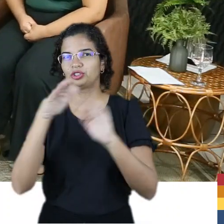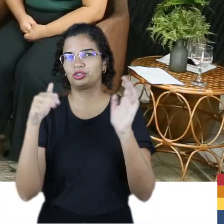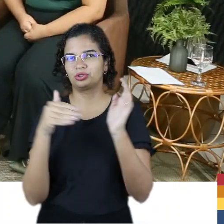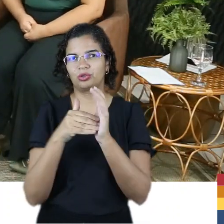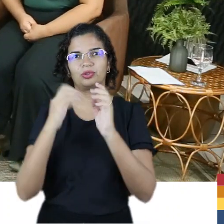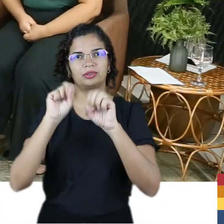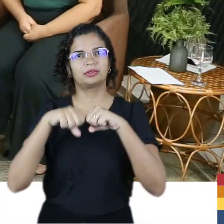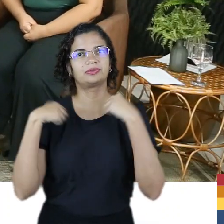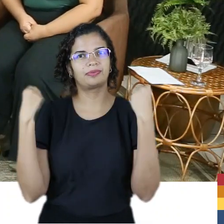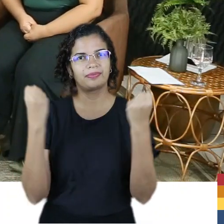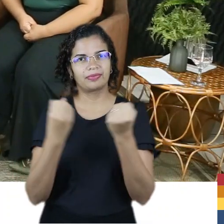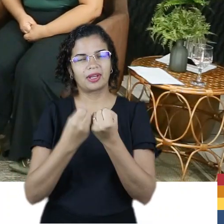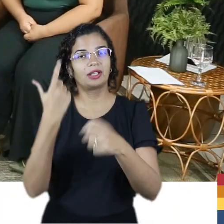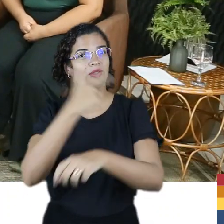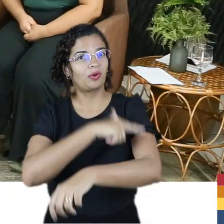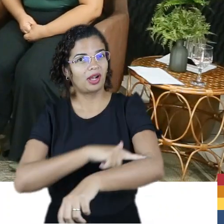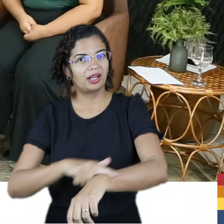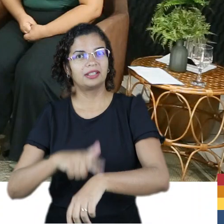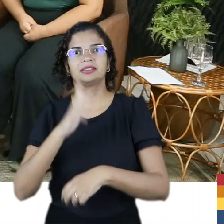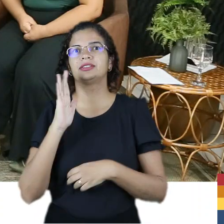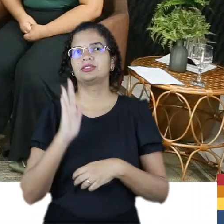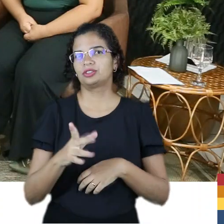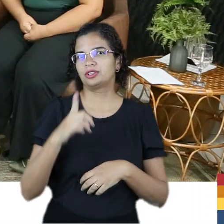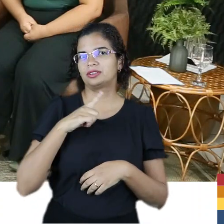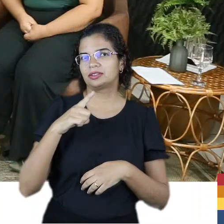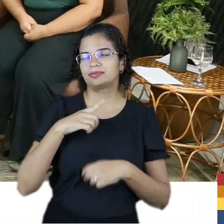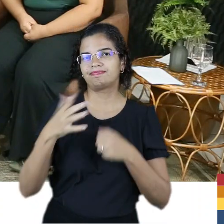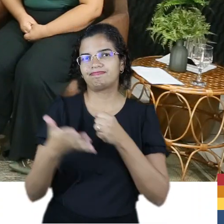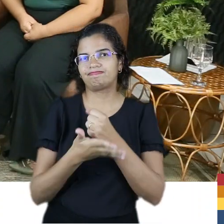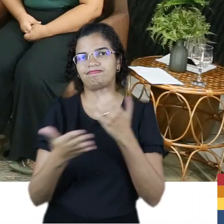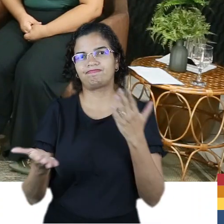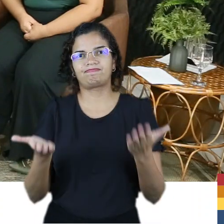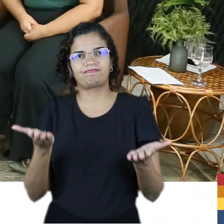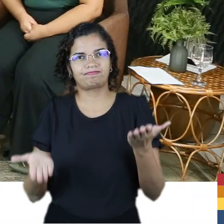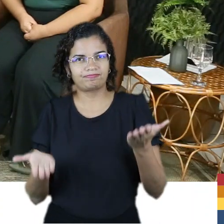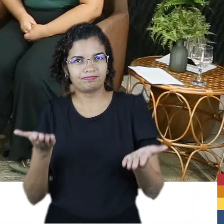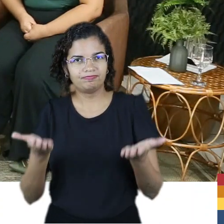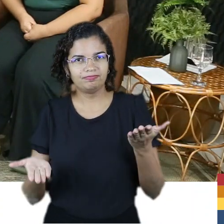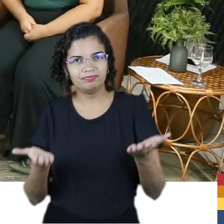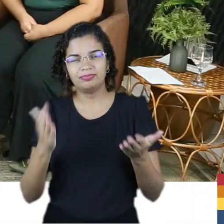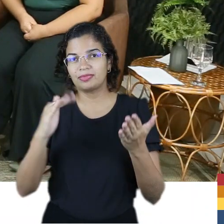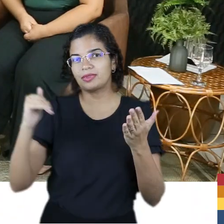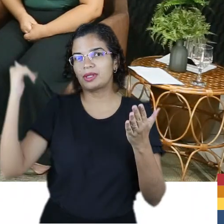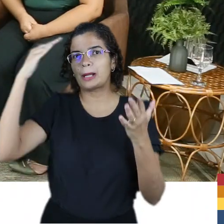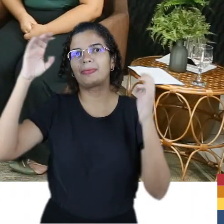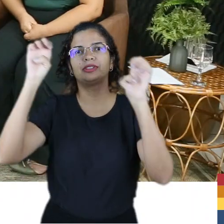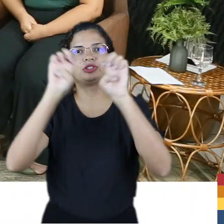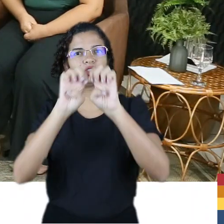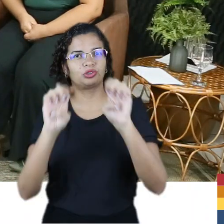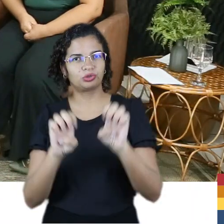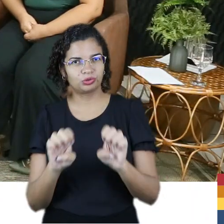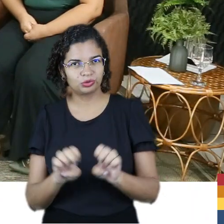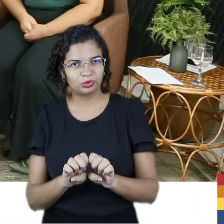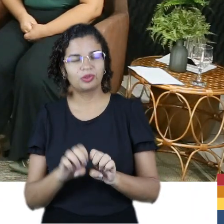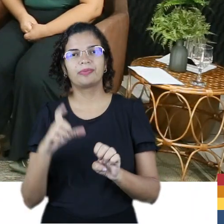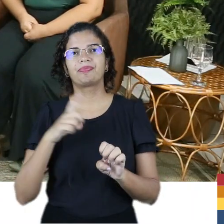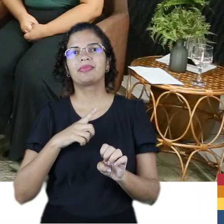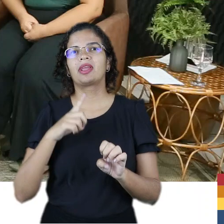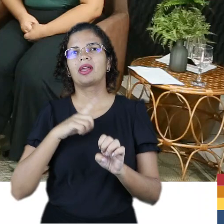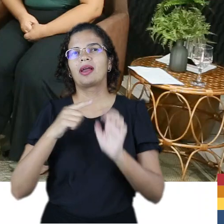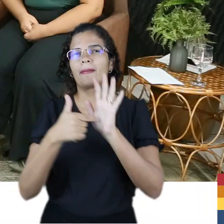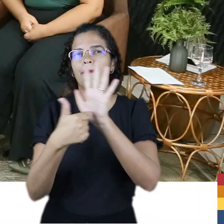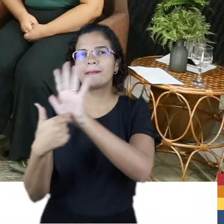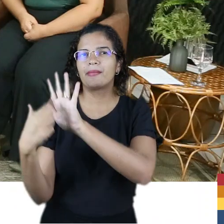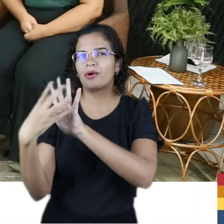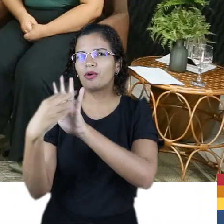dessa questão é importante lembrar que o trabalho na perspectiva de Marx ele situa-se no que ele chama de